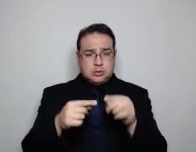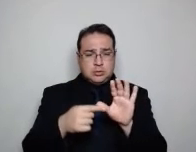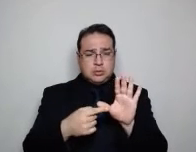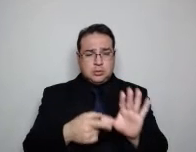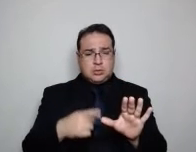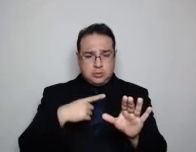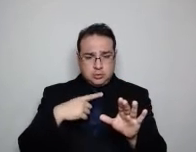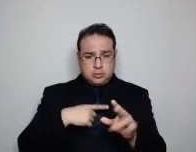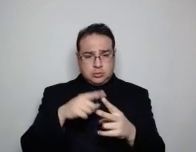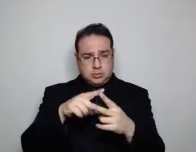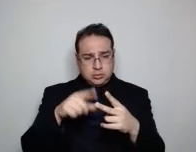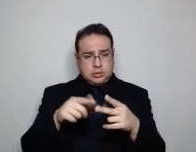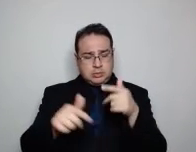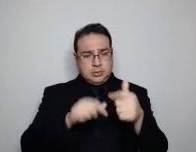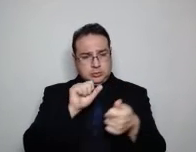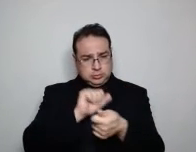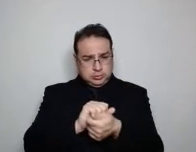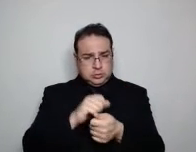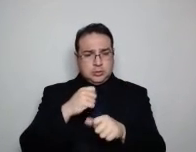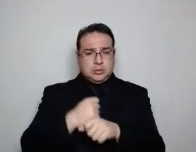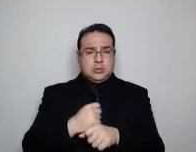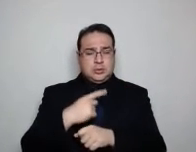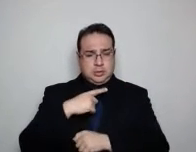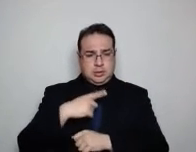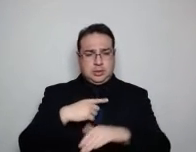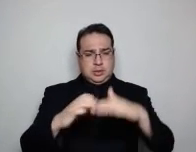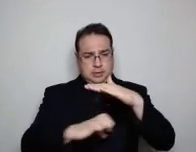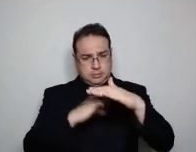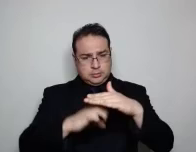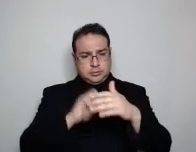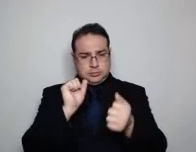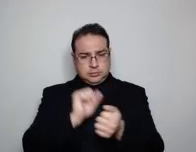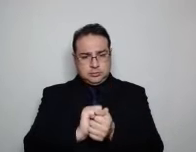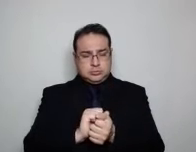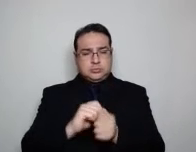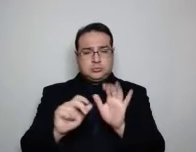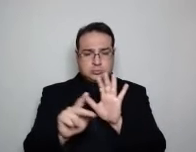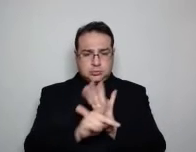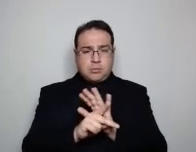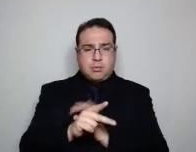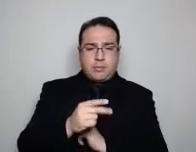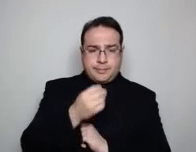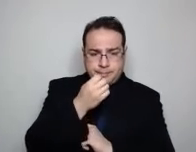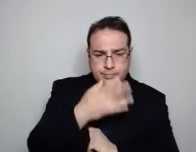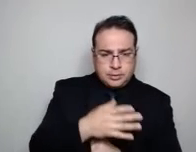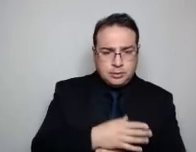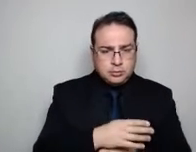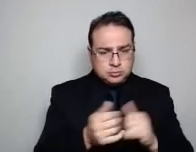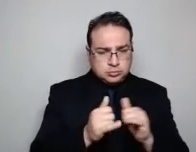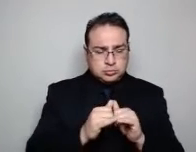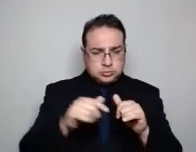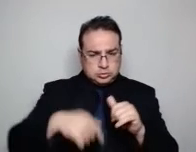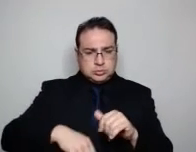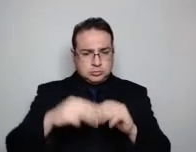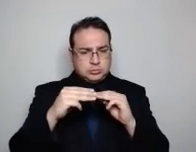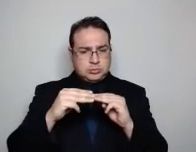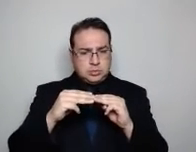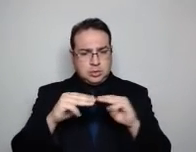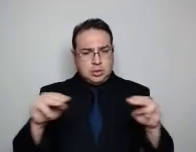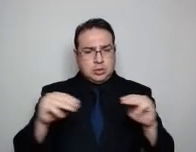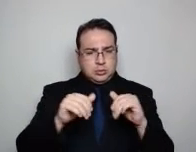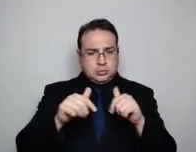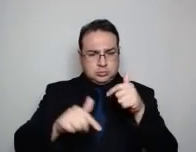empresários, possuem empresas que são de boa expansão no mercado. Então, assim,